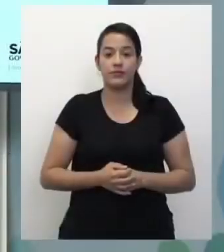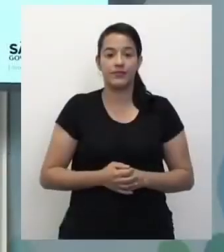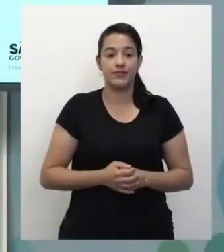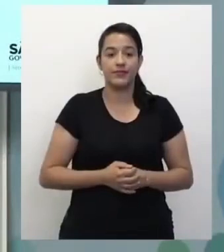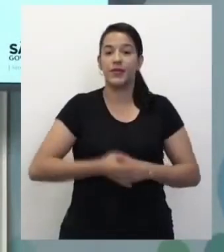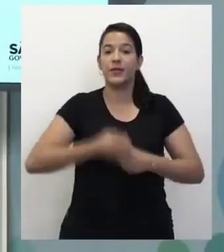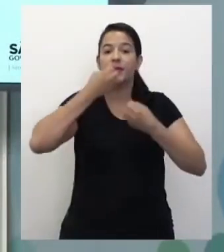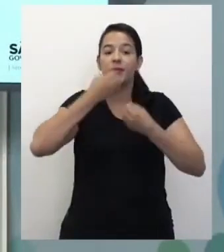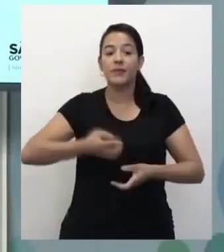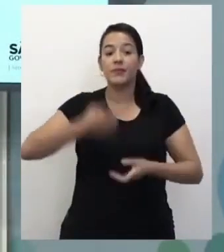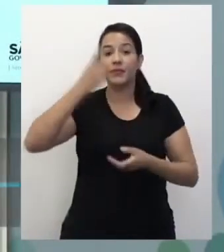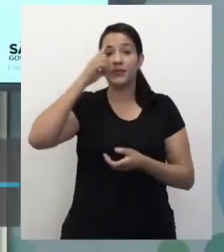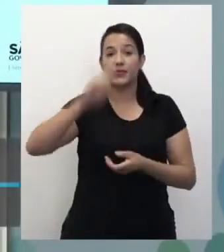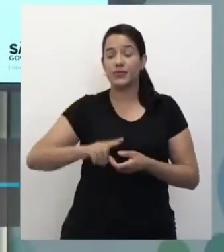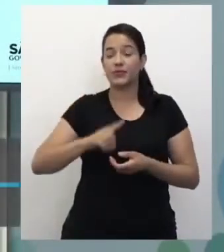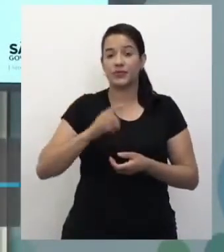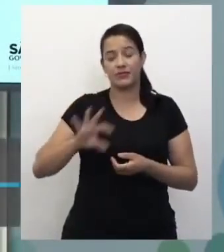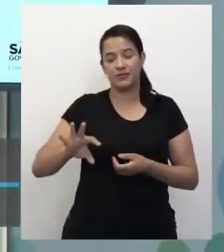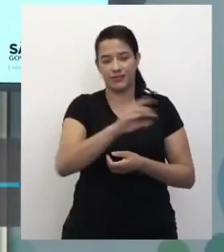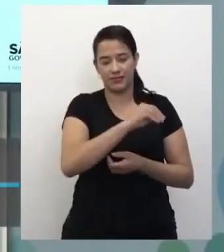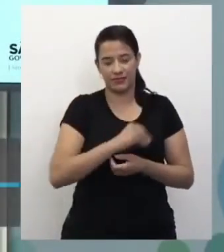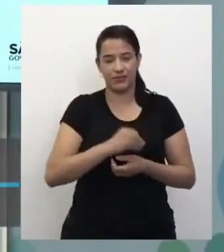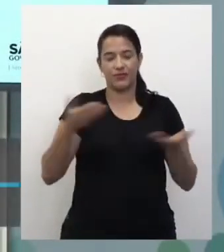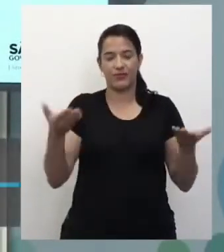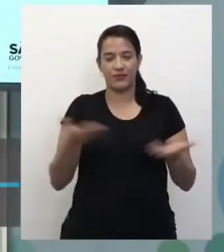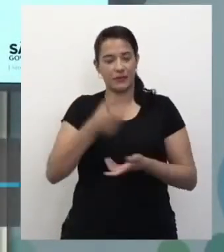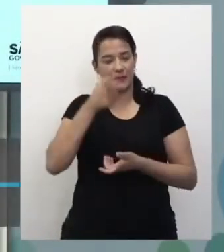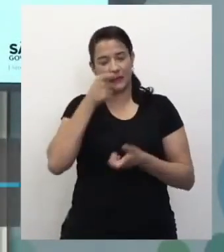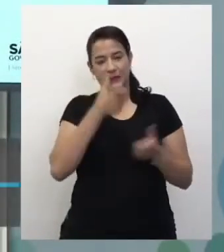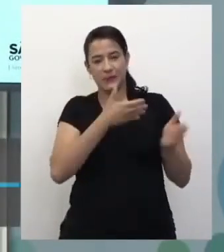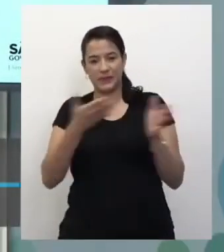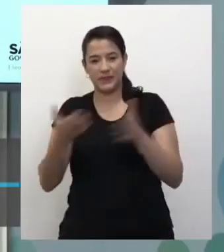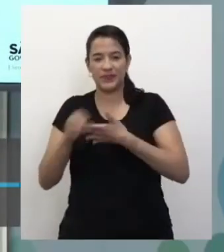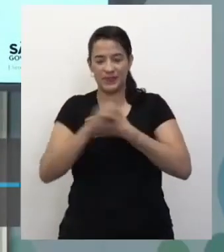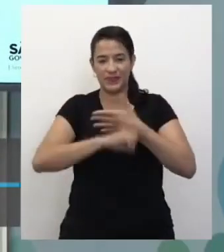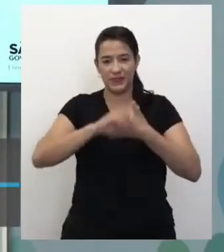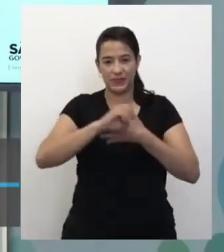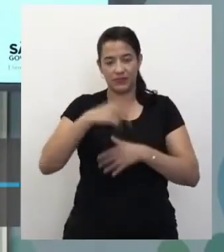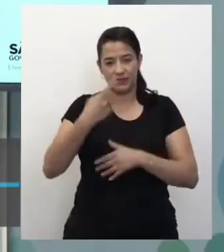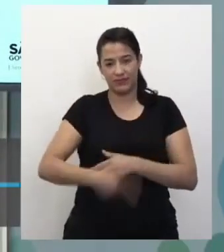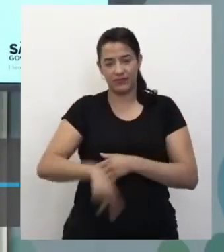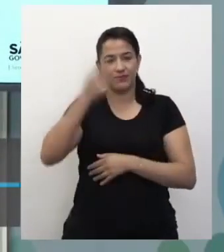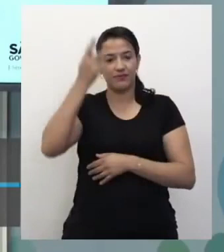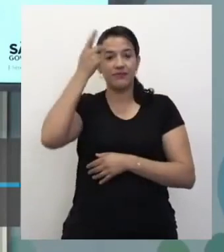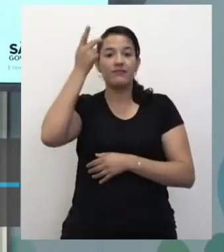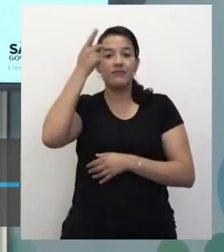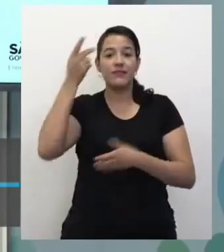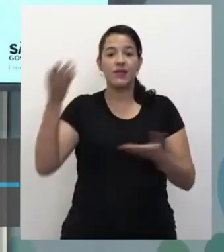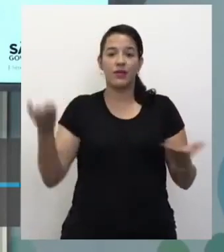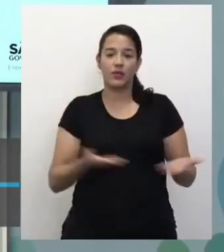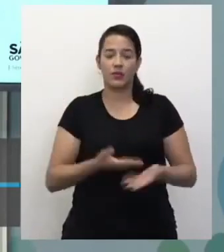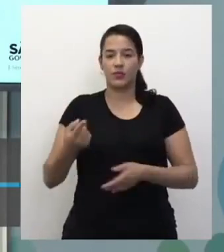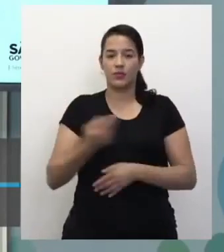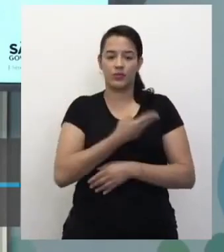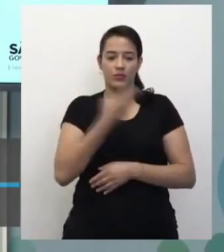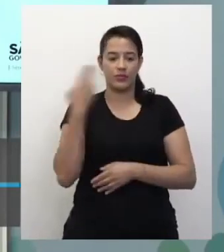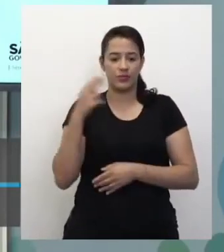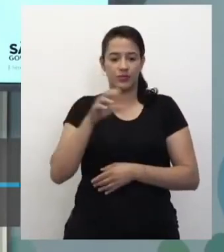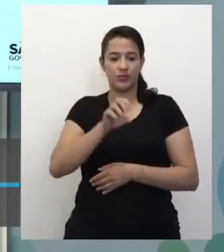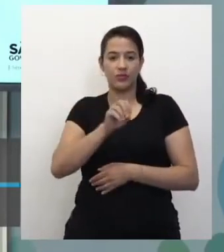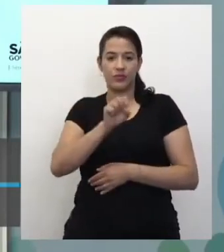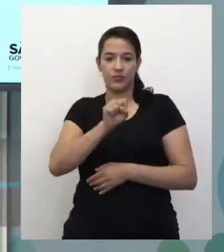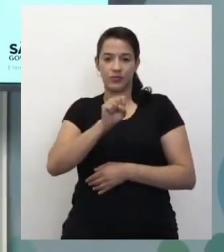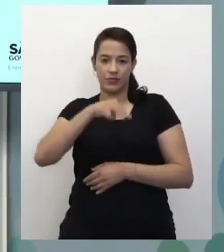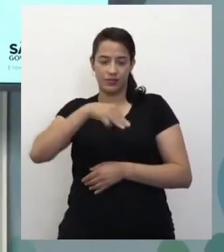Muito bom dia a todos que nos acompanham para mais uma aula de matemática aqui pelo Centro de Mídias da Educação de São Paulo. Eu sou o professor Osmar. Vou conduzir mais uma aula aqui